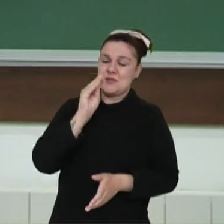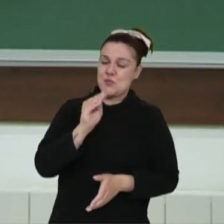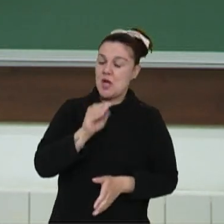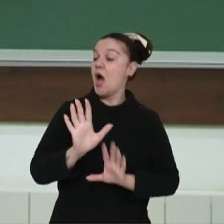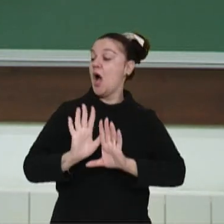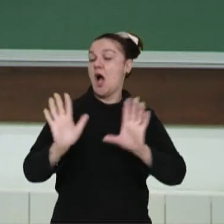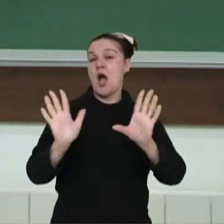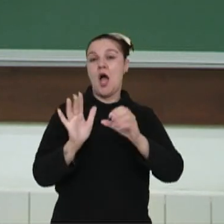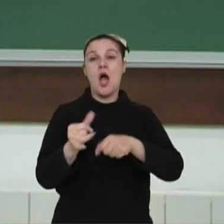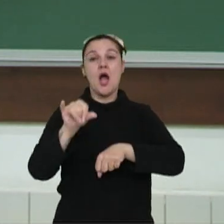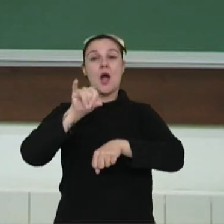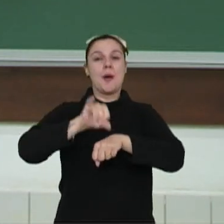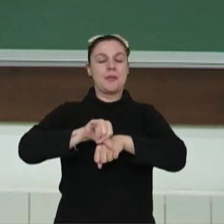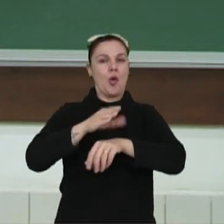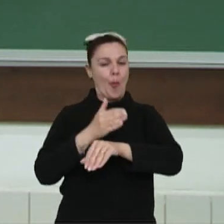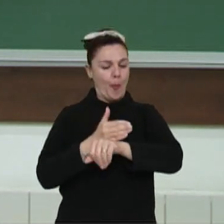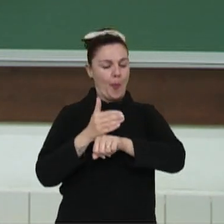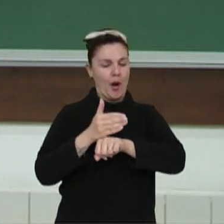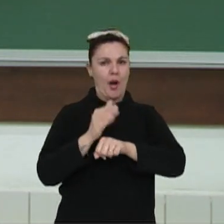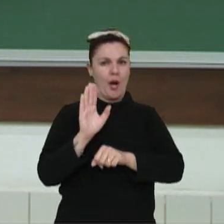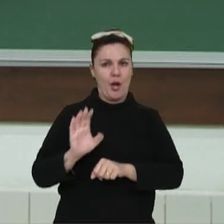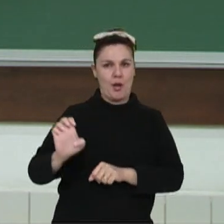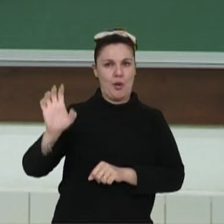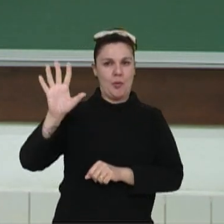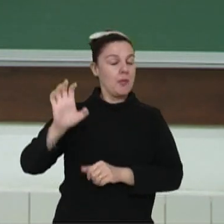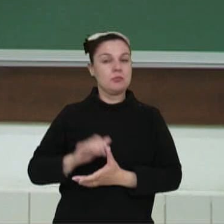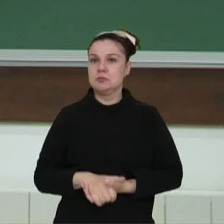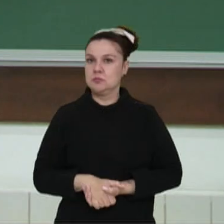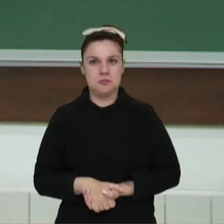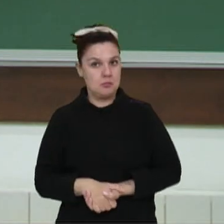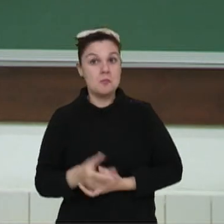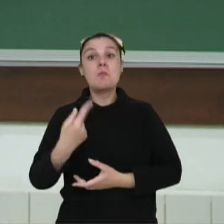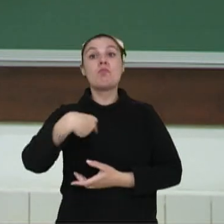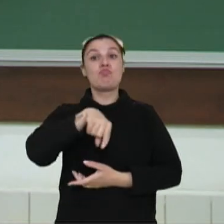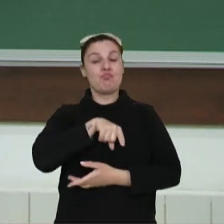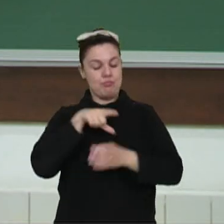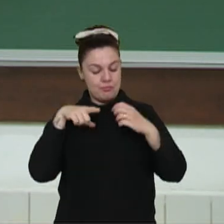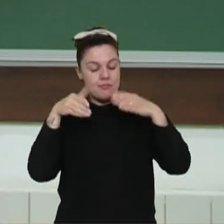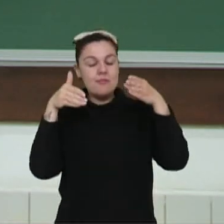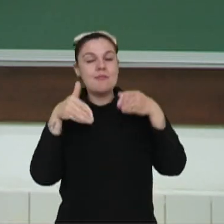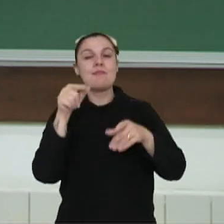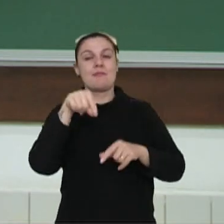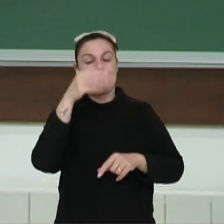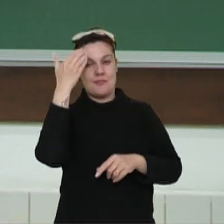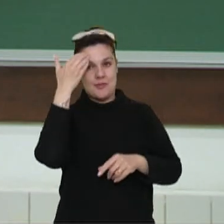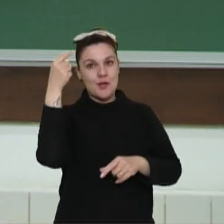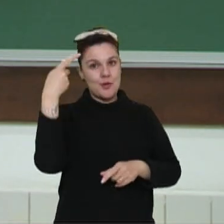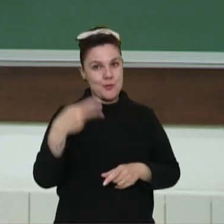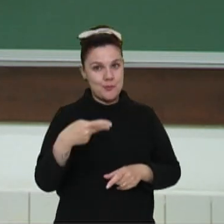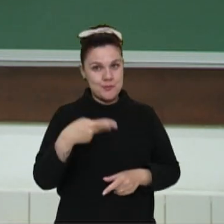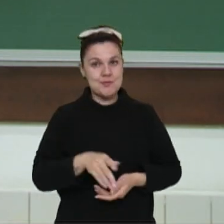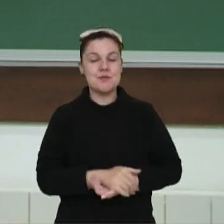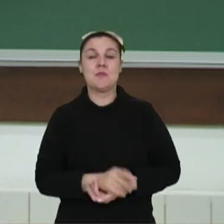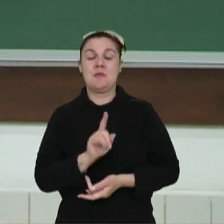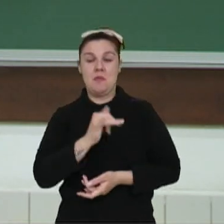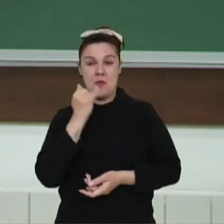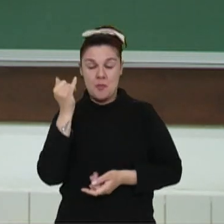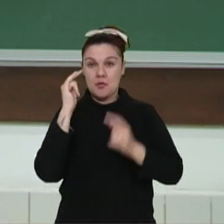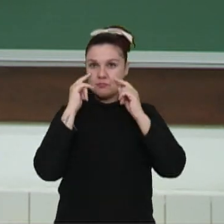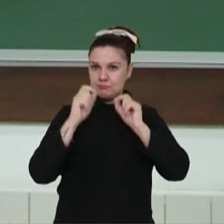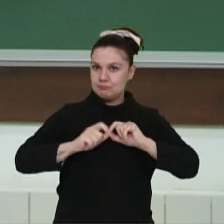uma capital branca, europeia, e não, a gente tem muito essa presença aqui, então é importante a gente